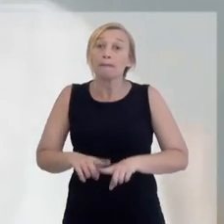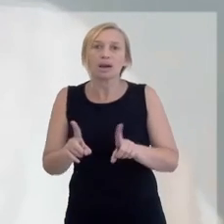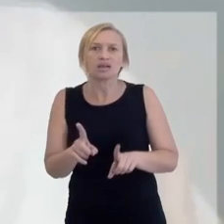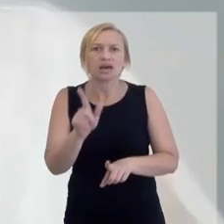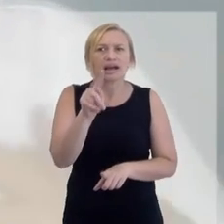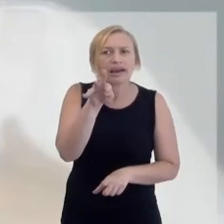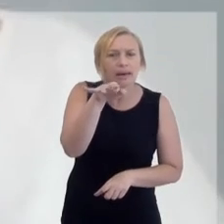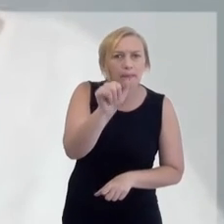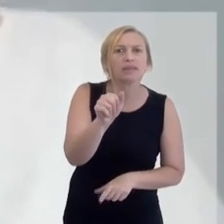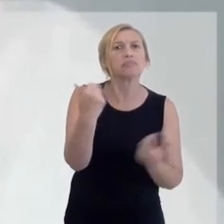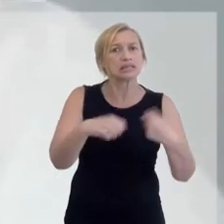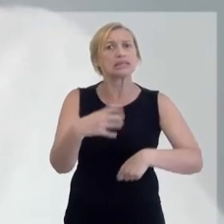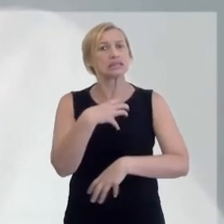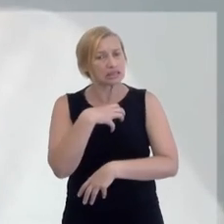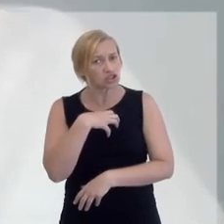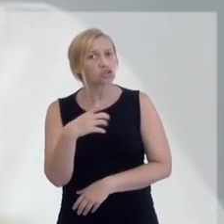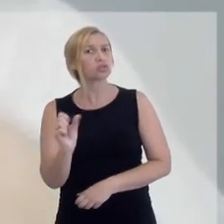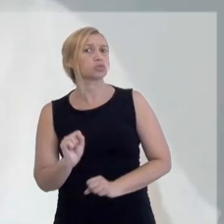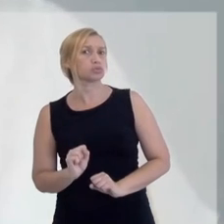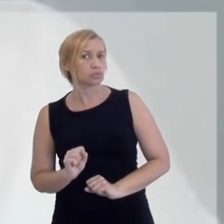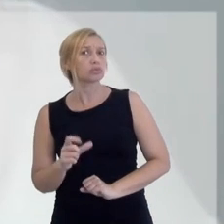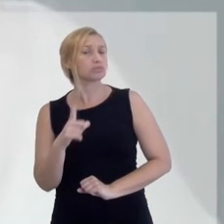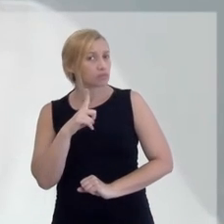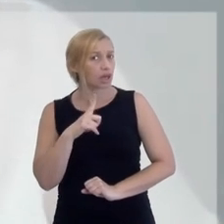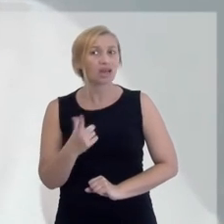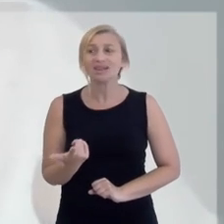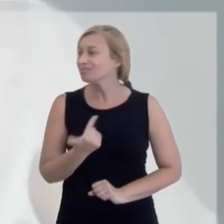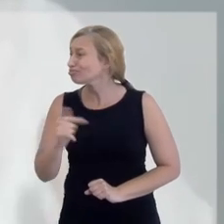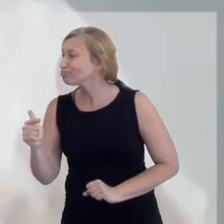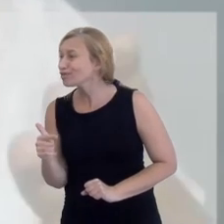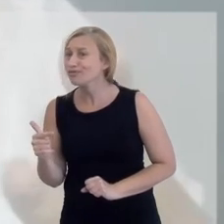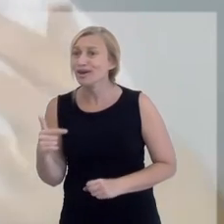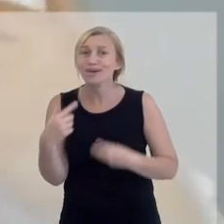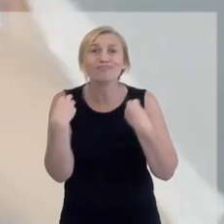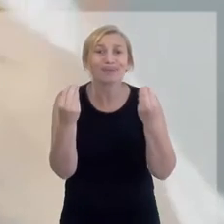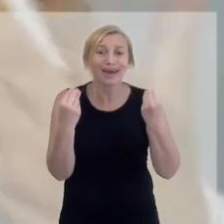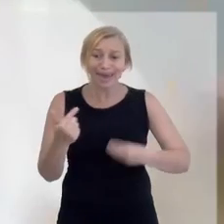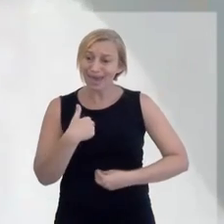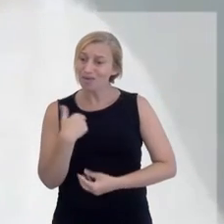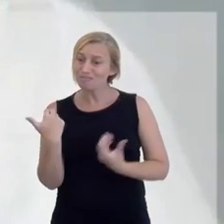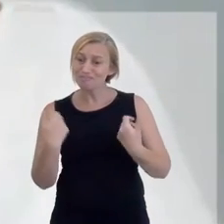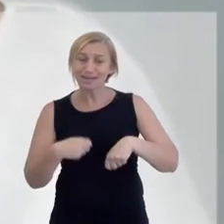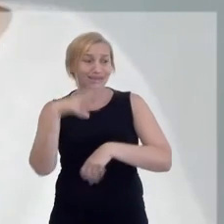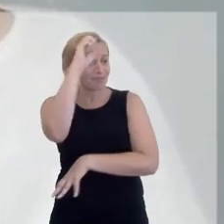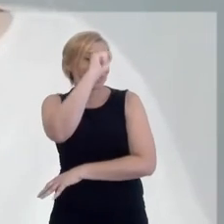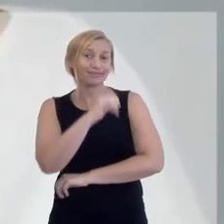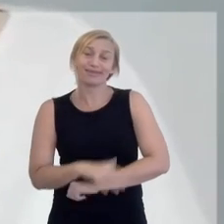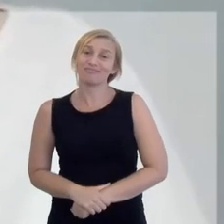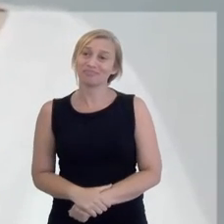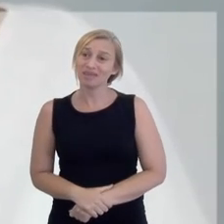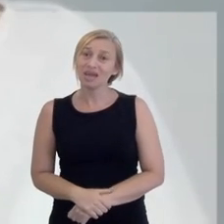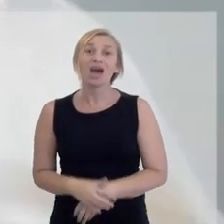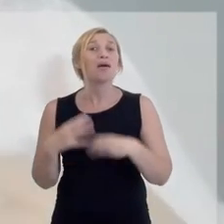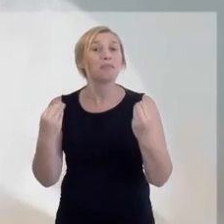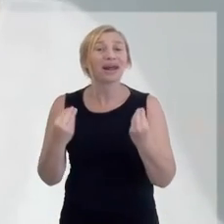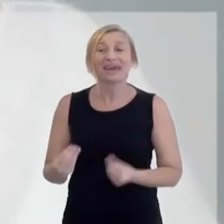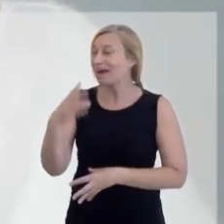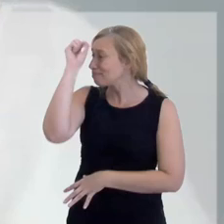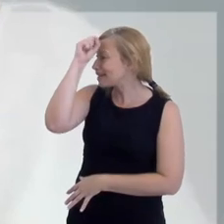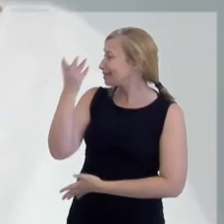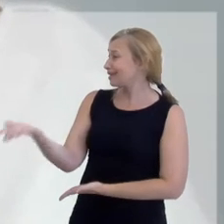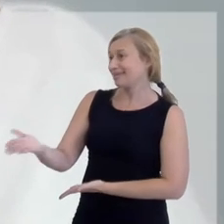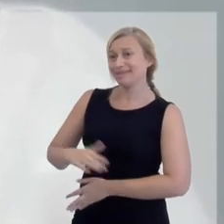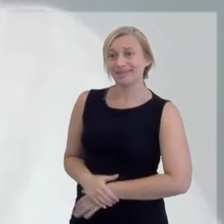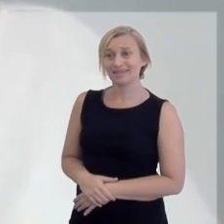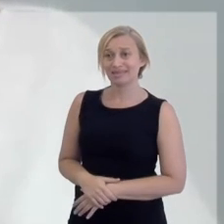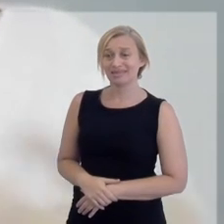mas até a gramática precisa fazer sentido. Se não faz sentido, para que eu preciso aprender? Para que eu